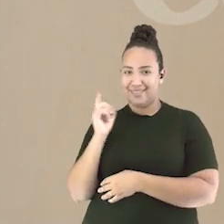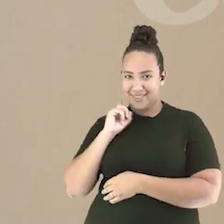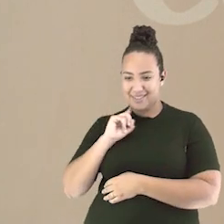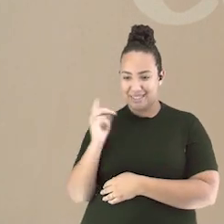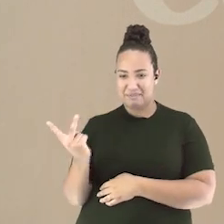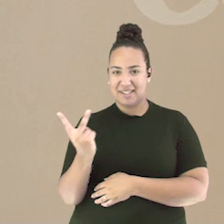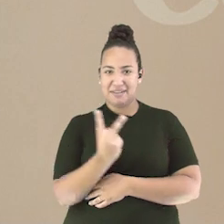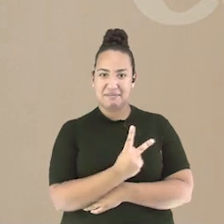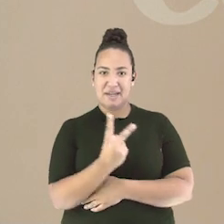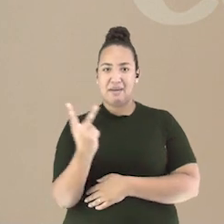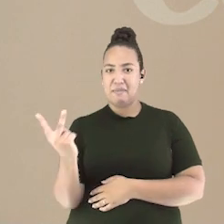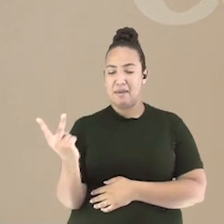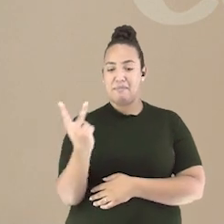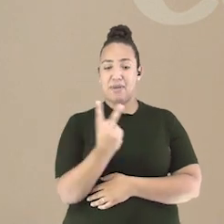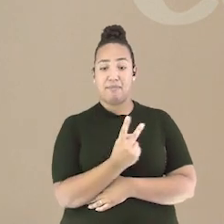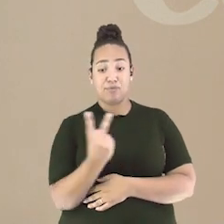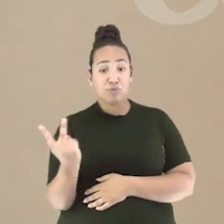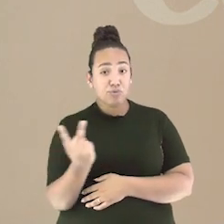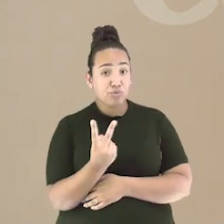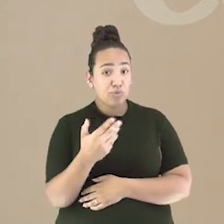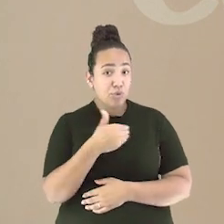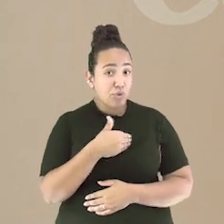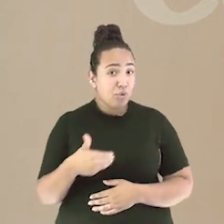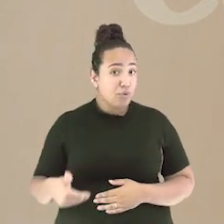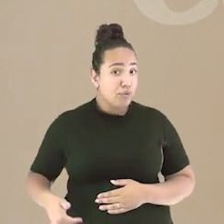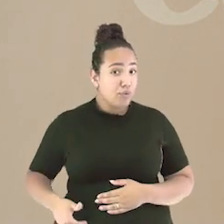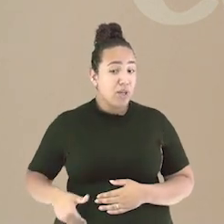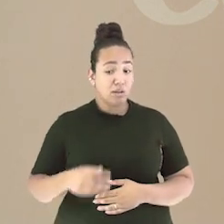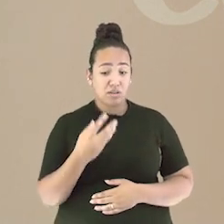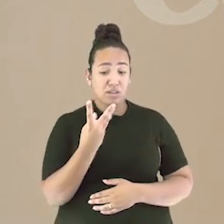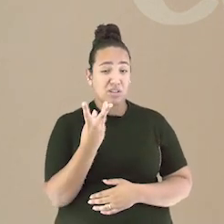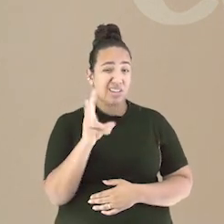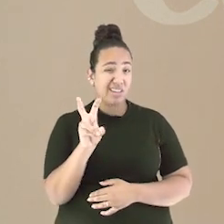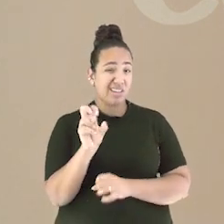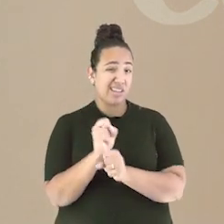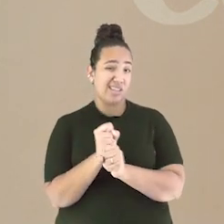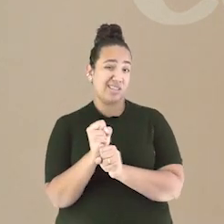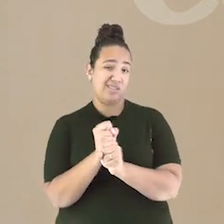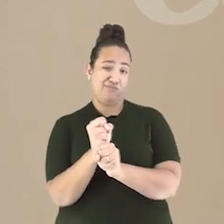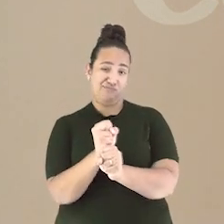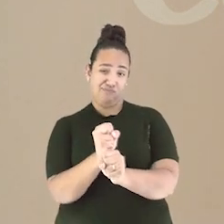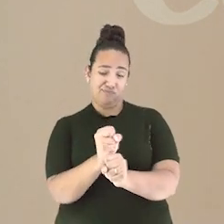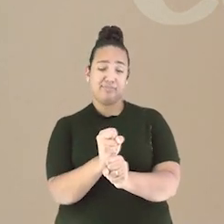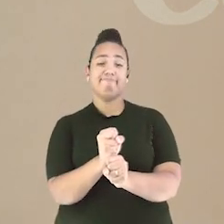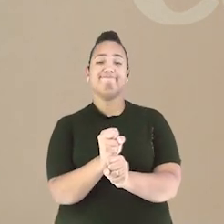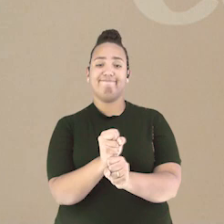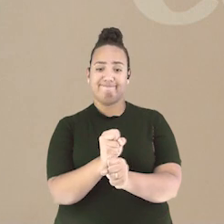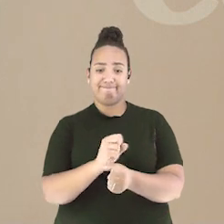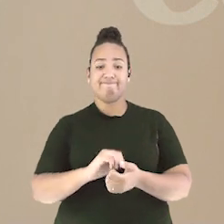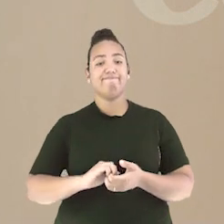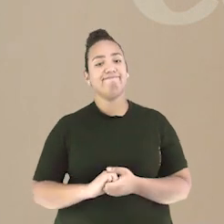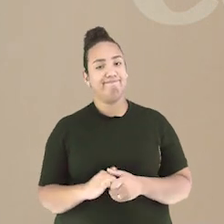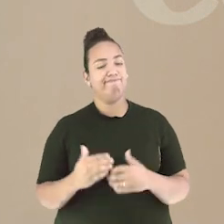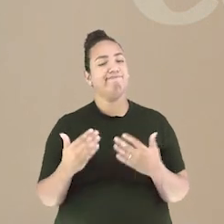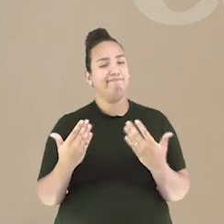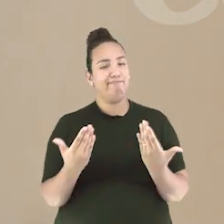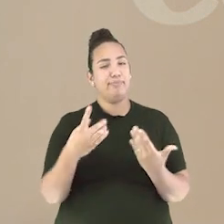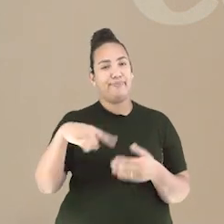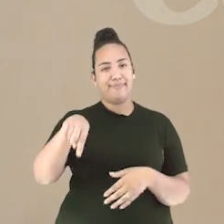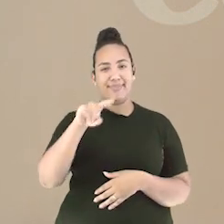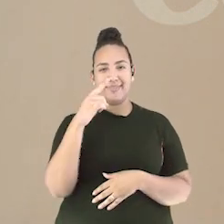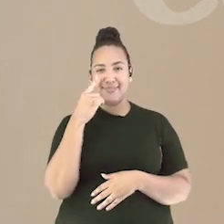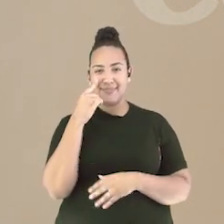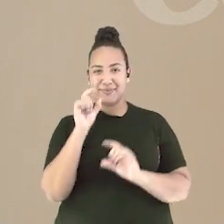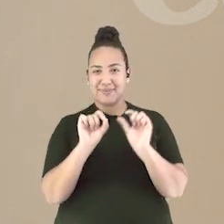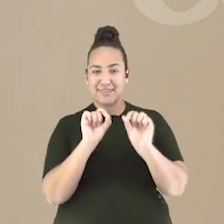a permanência desse grupo no poder por mais ou menos 35 anos. A gente já viu